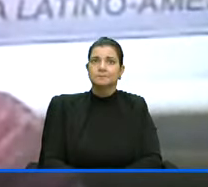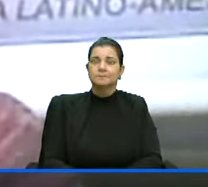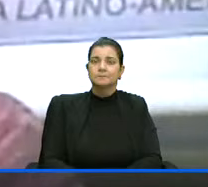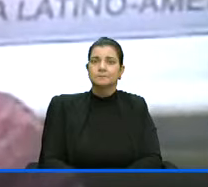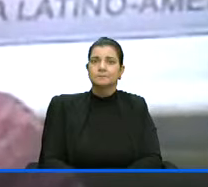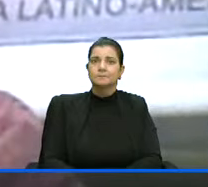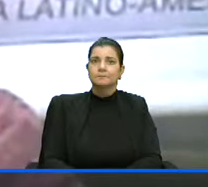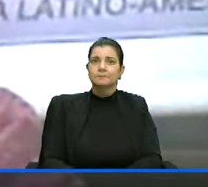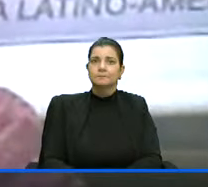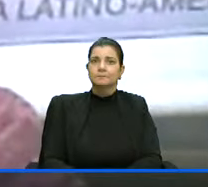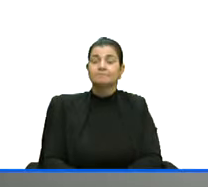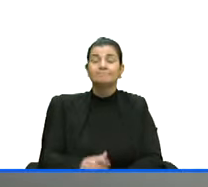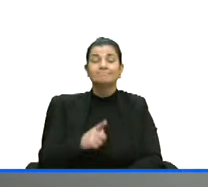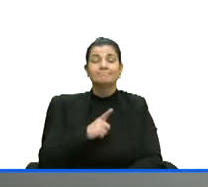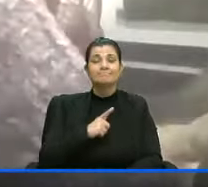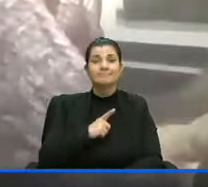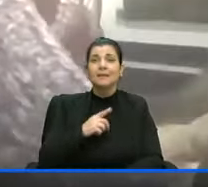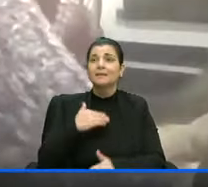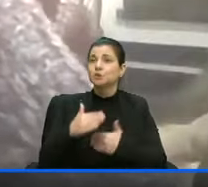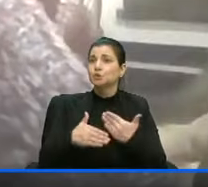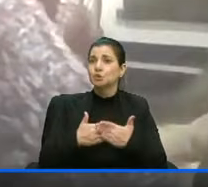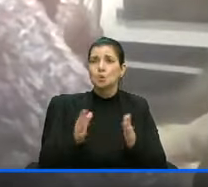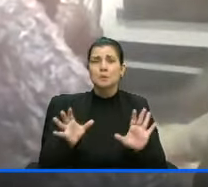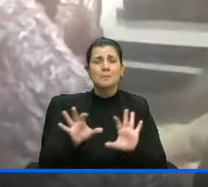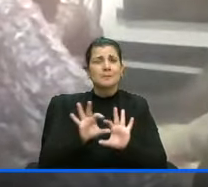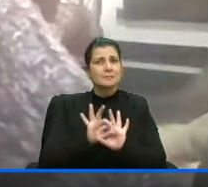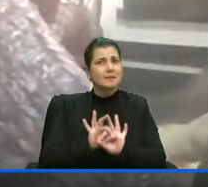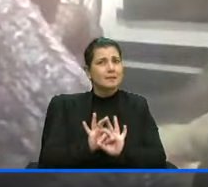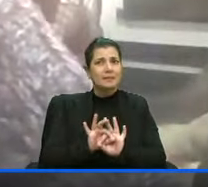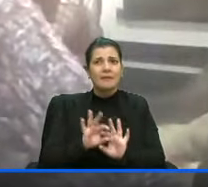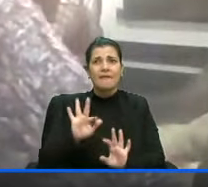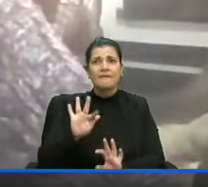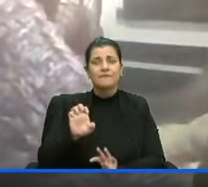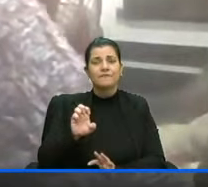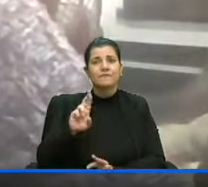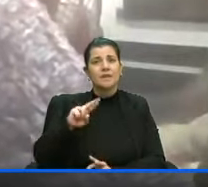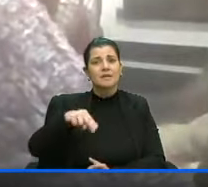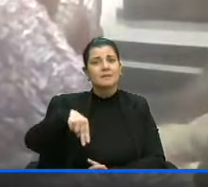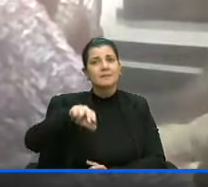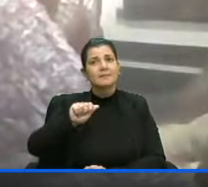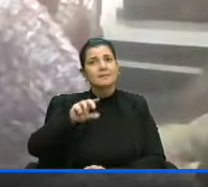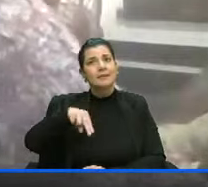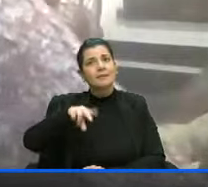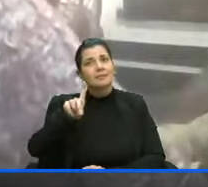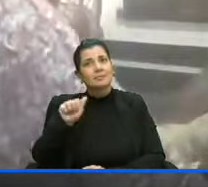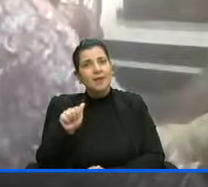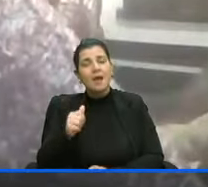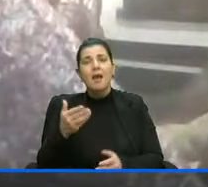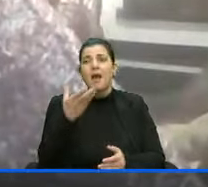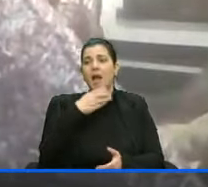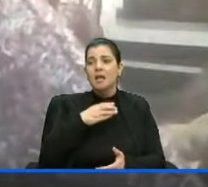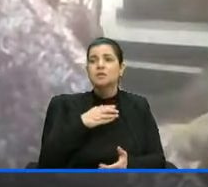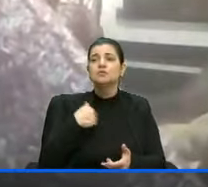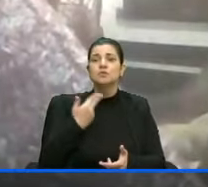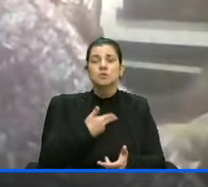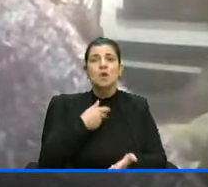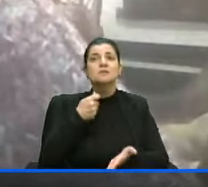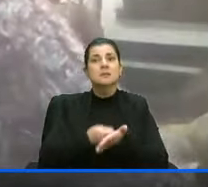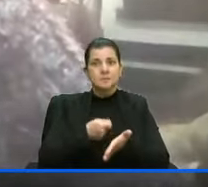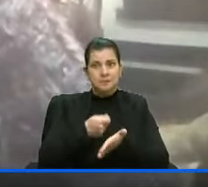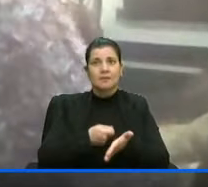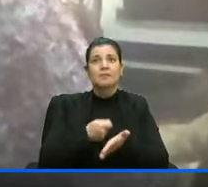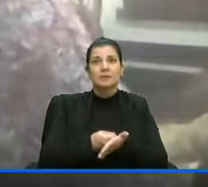Tem toda a minha parceria, Fernanda Paulo. Acho que a gente está nesse momento, inclusive, tentando, viu, Jaqueline e